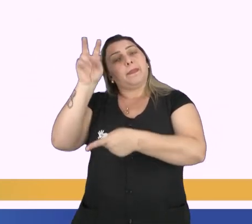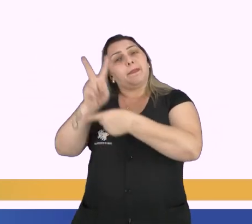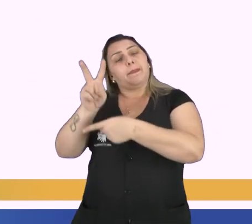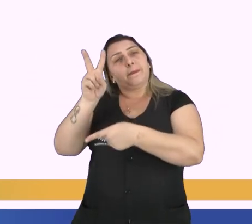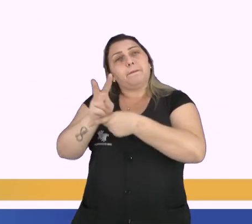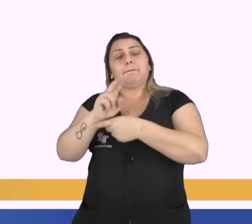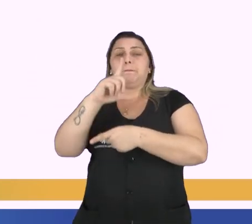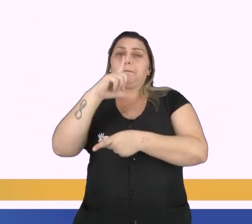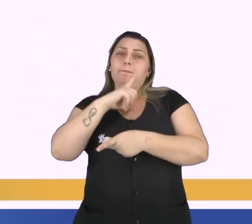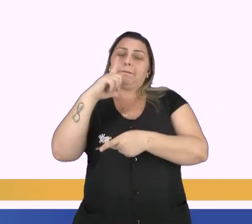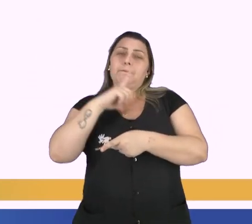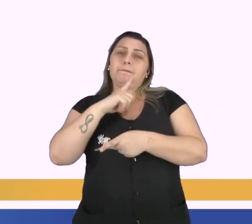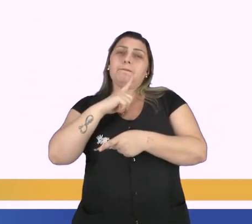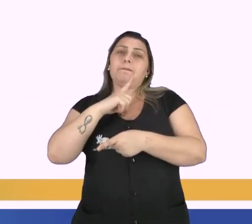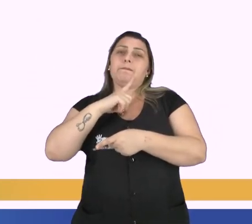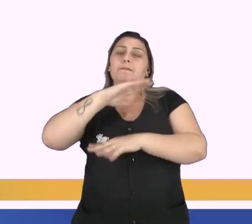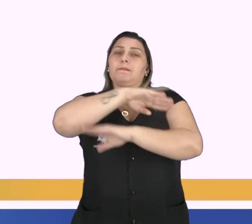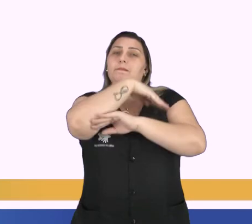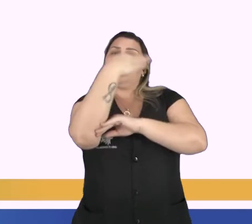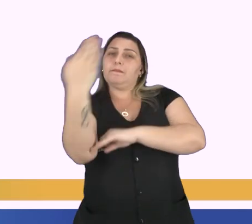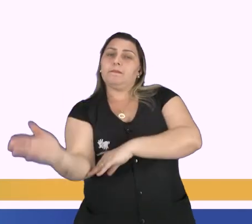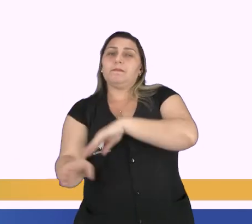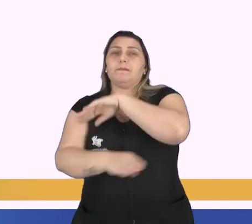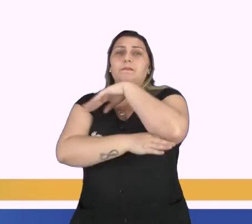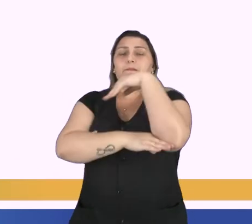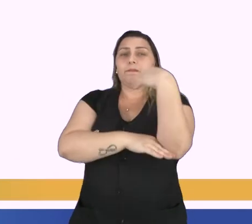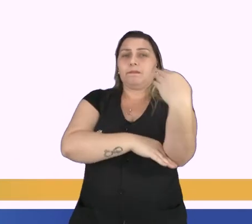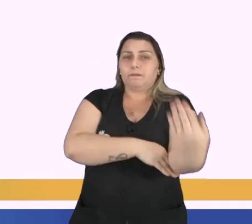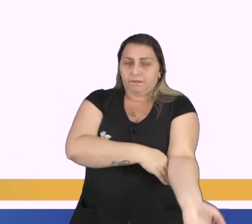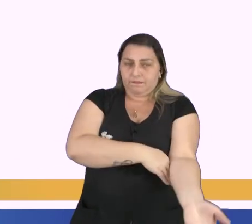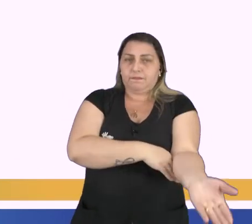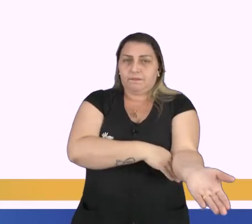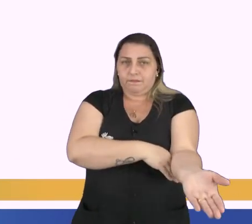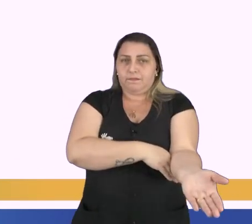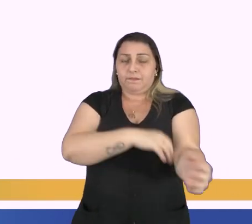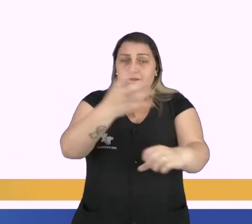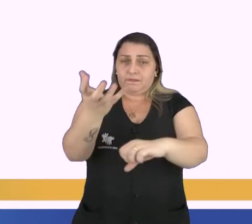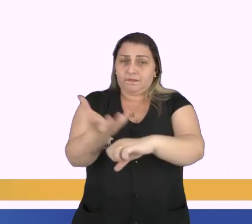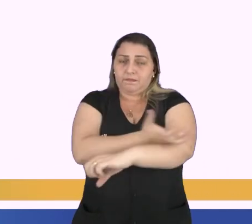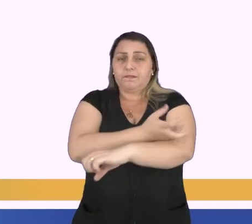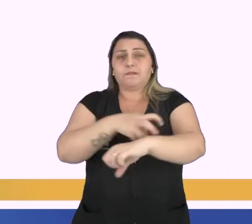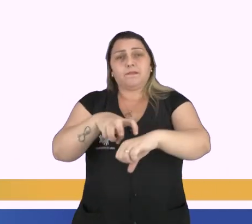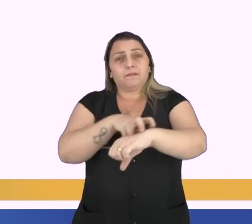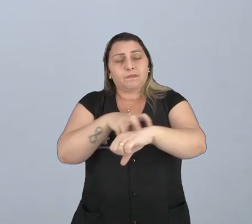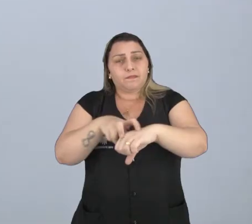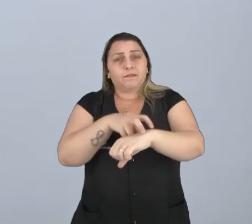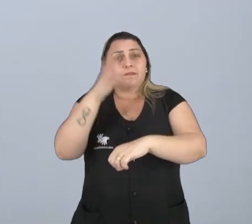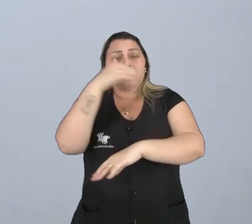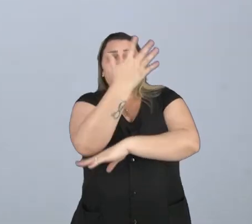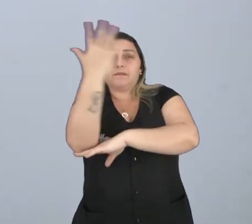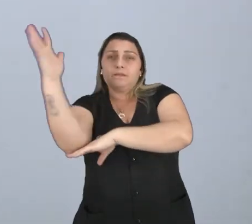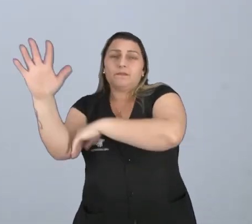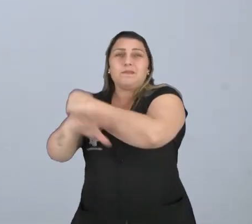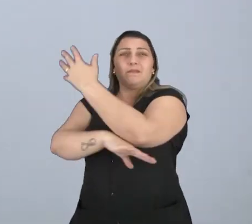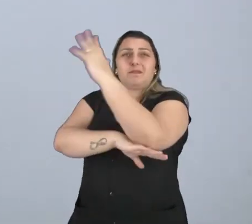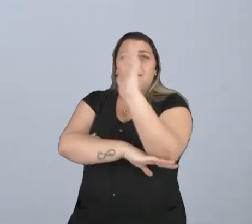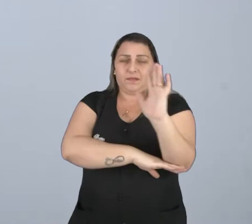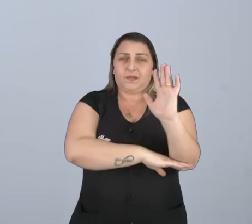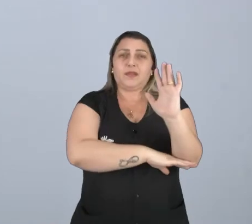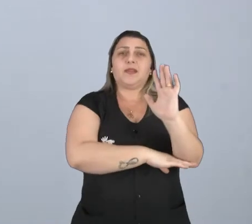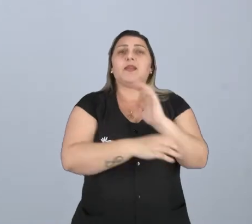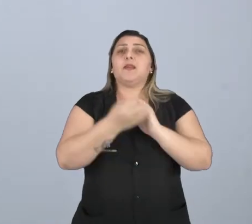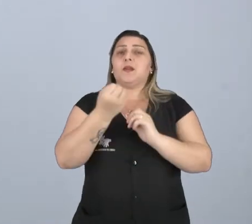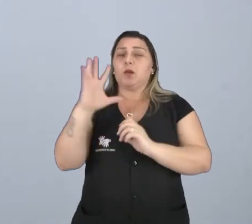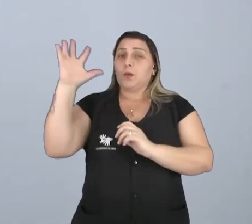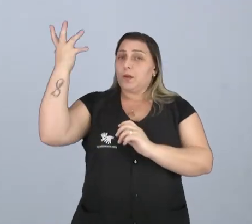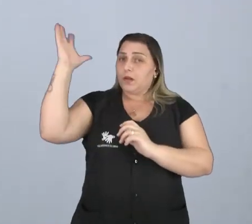temos a derrubada de áreas verdes, né, para virar pasto, tá? E a gente já sabe que florestas têm um impacto muito grande no